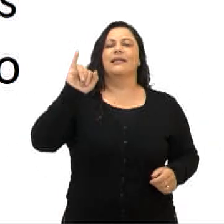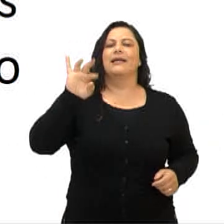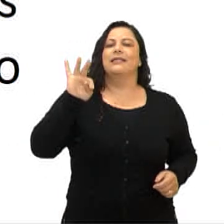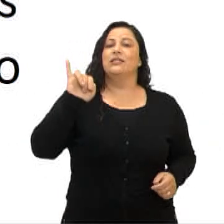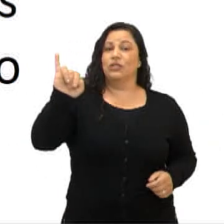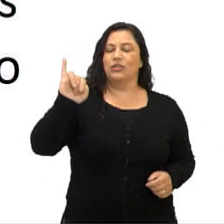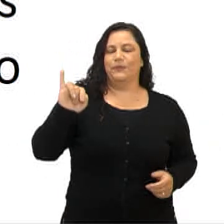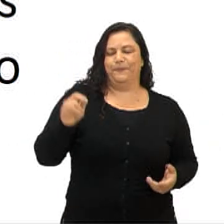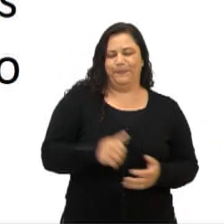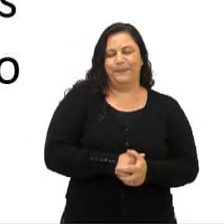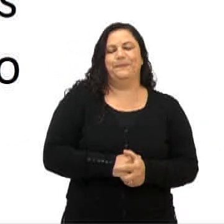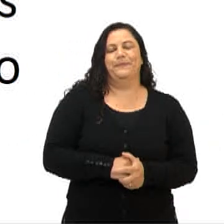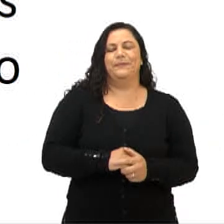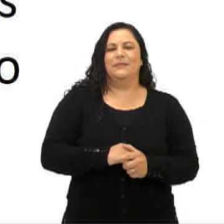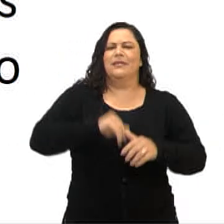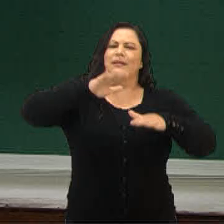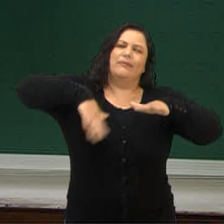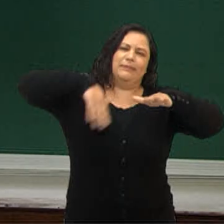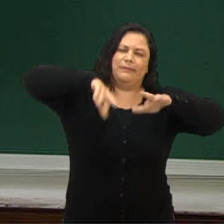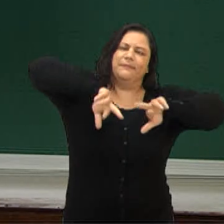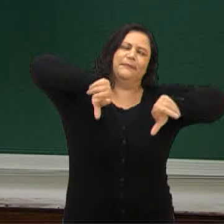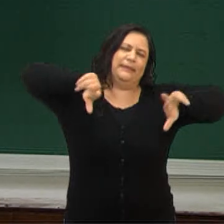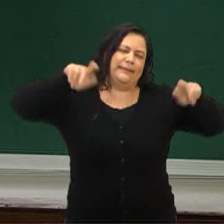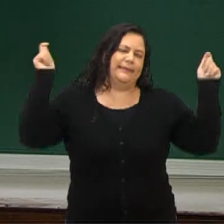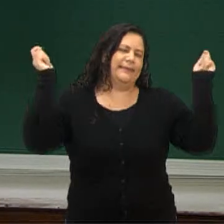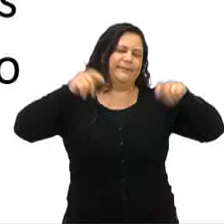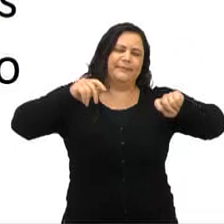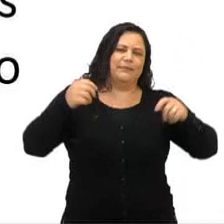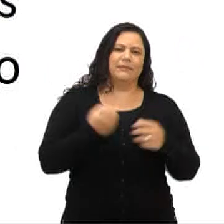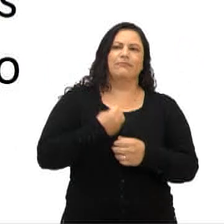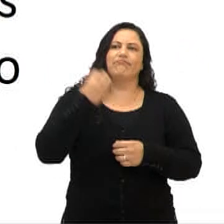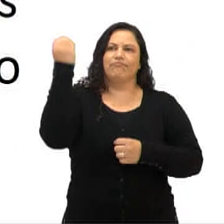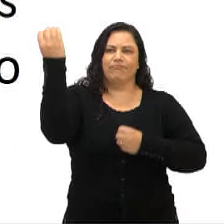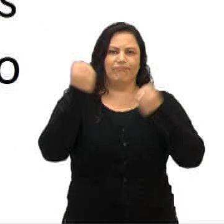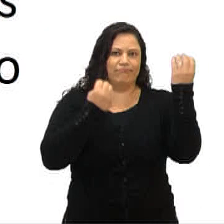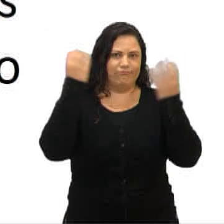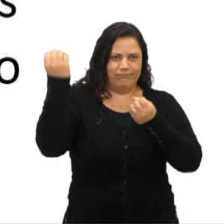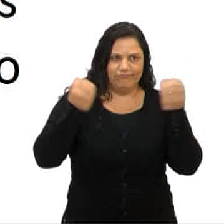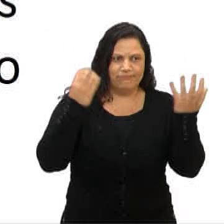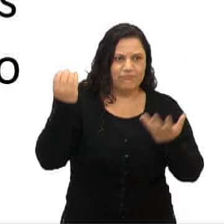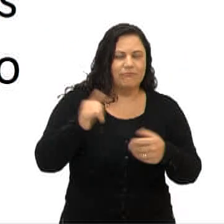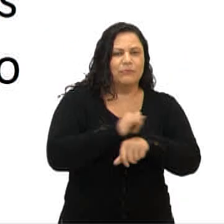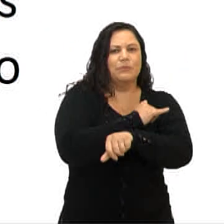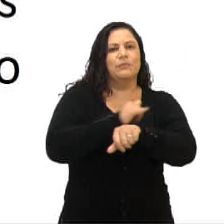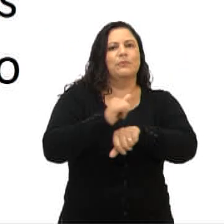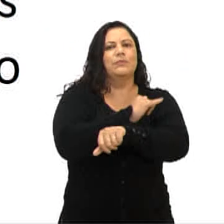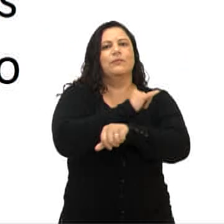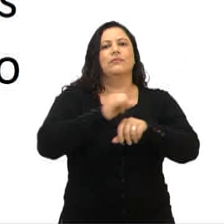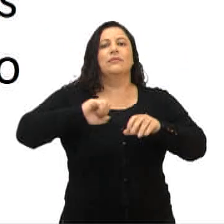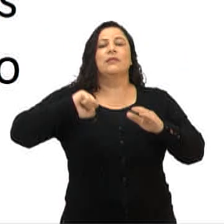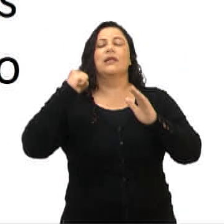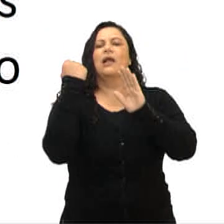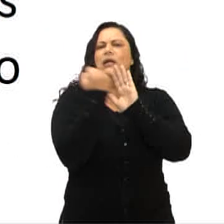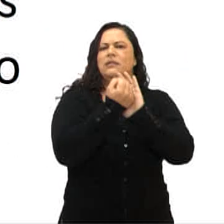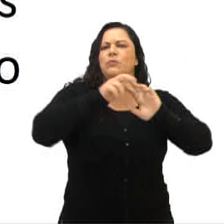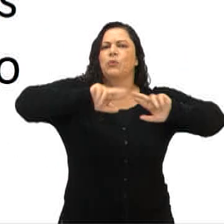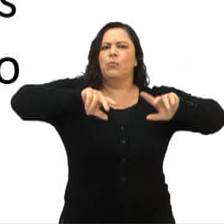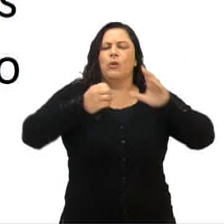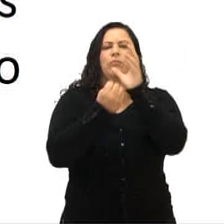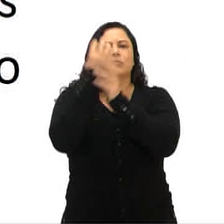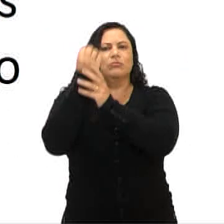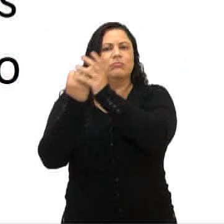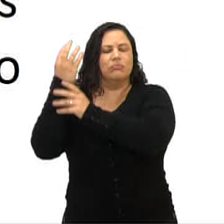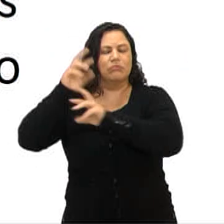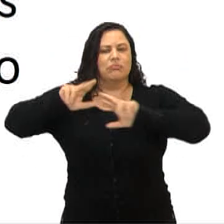vida sobre as ondas, né? Como diria Lulu Santos. A sua técnica focava na representação simbólica da natureza, onde são